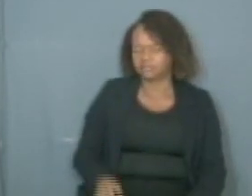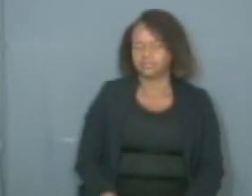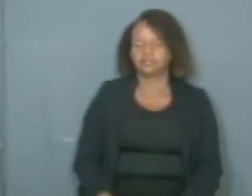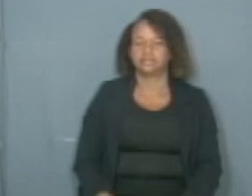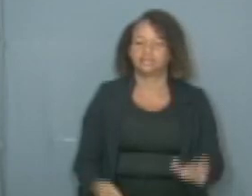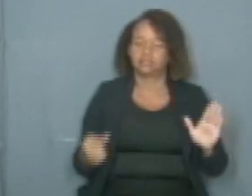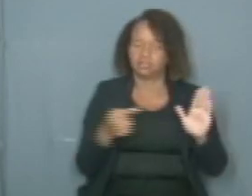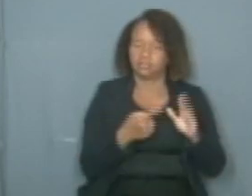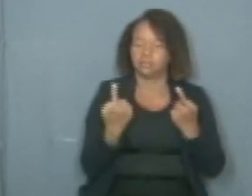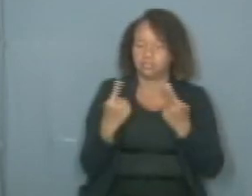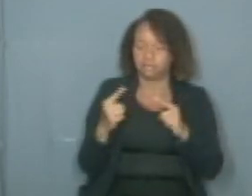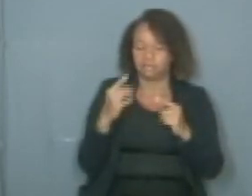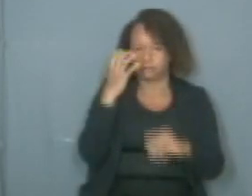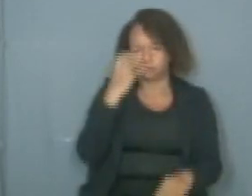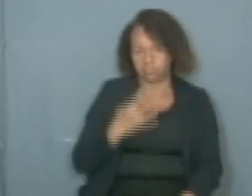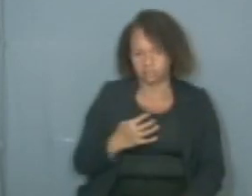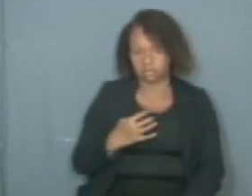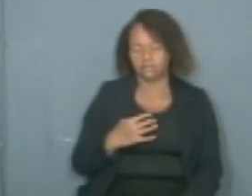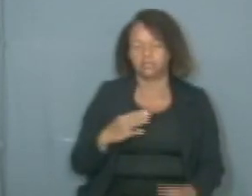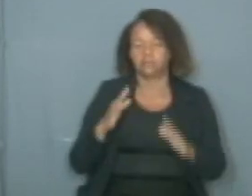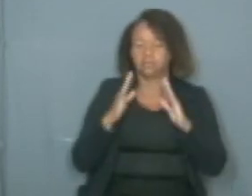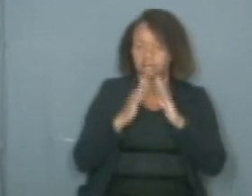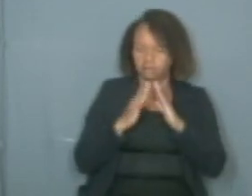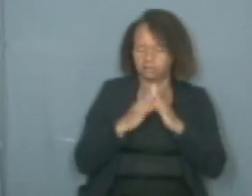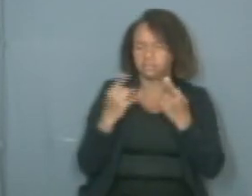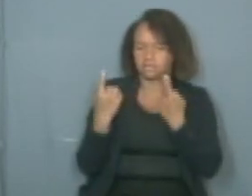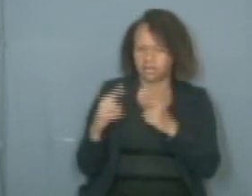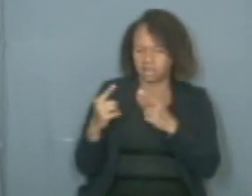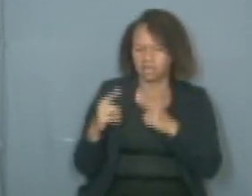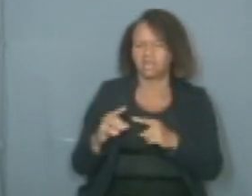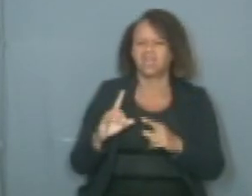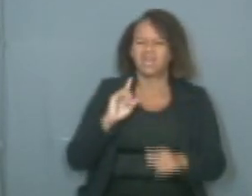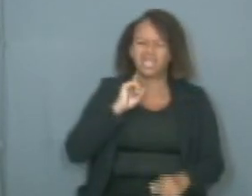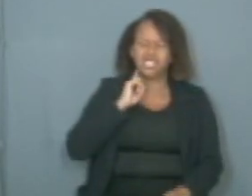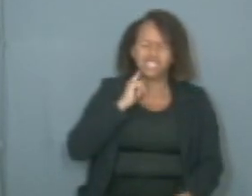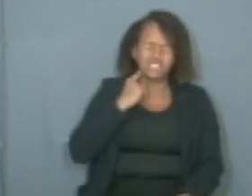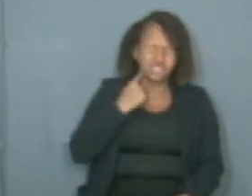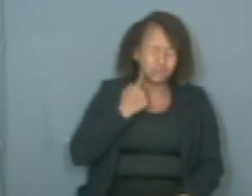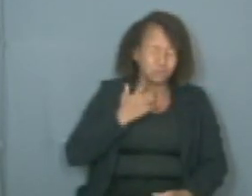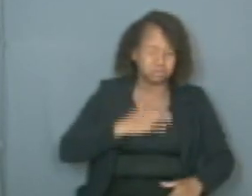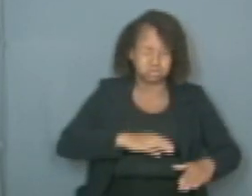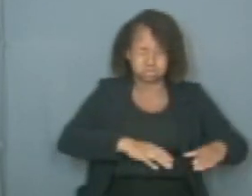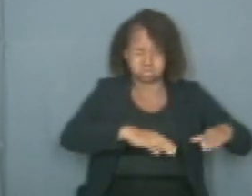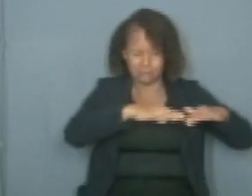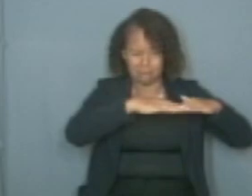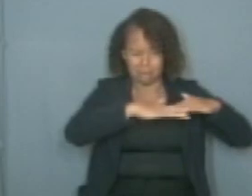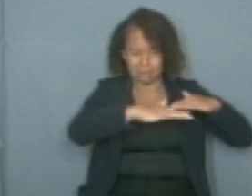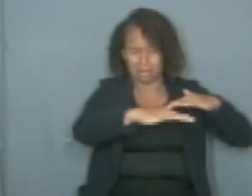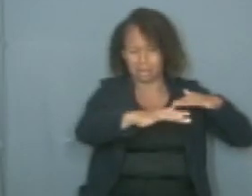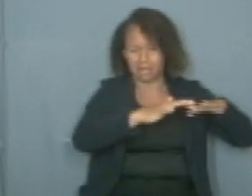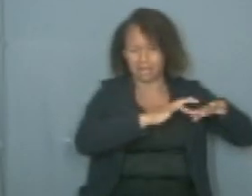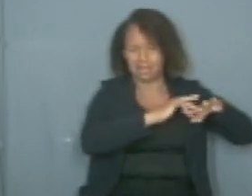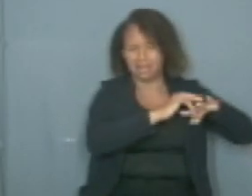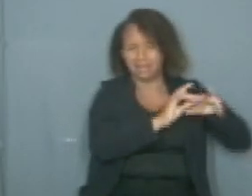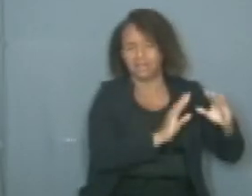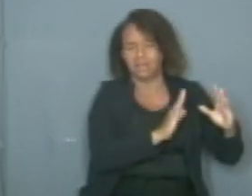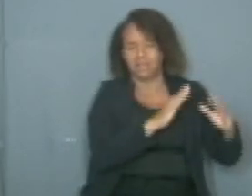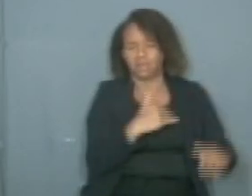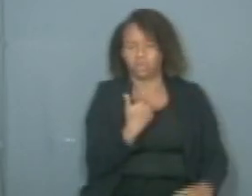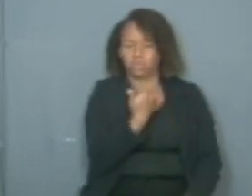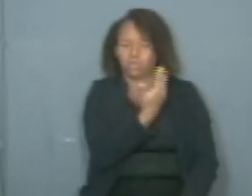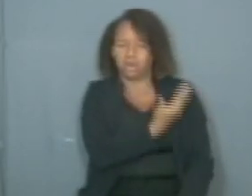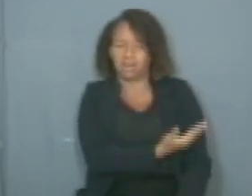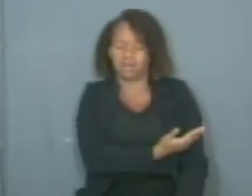Então está aqui uma denúncia séria, tá? Os moradores estão denunciando que tem esgoto e lixo na calçada do residencial do